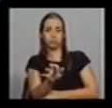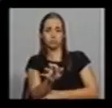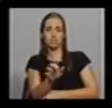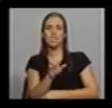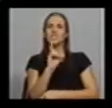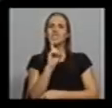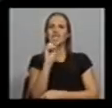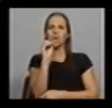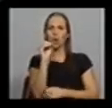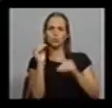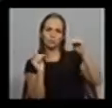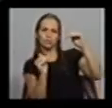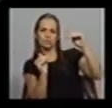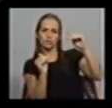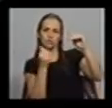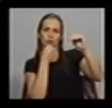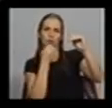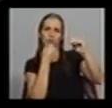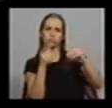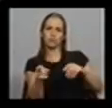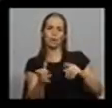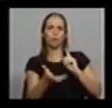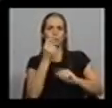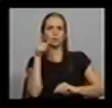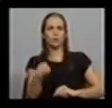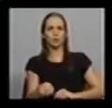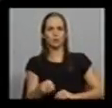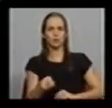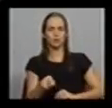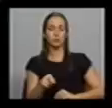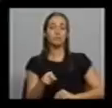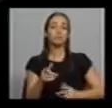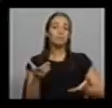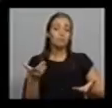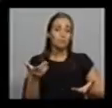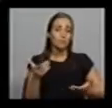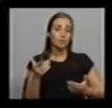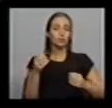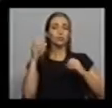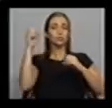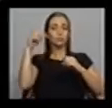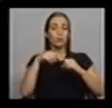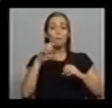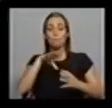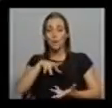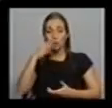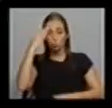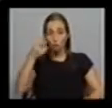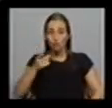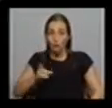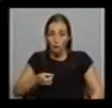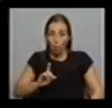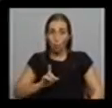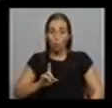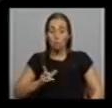graus de inclinação do plano de eclíptica em relação ao Sol. Será novamente o planeta 9? Pois bem, agora